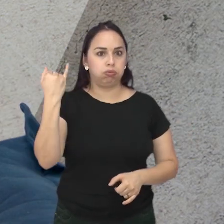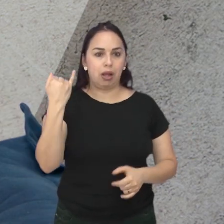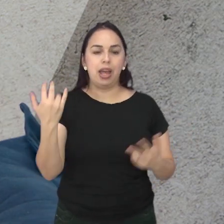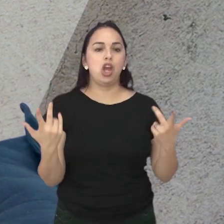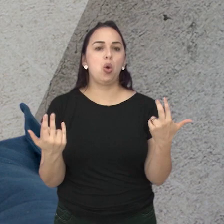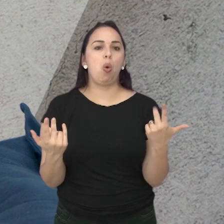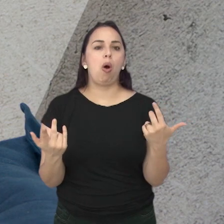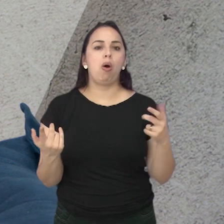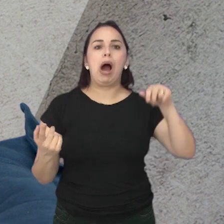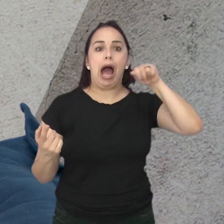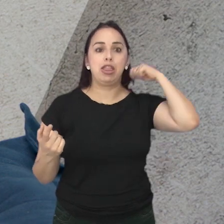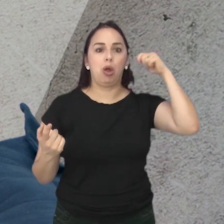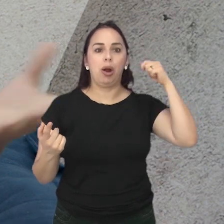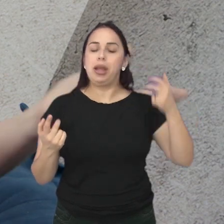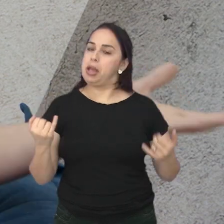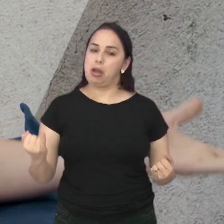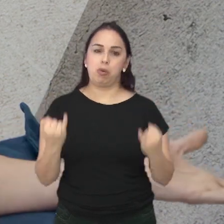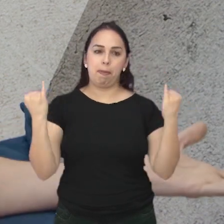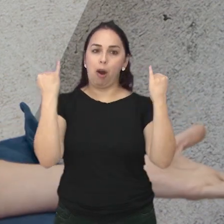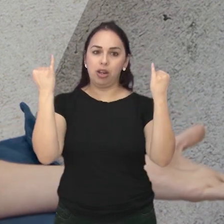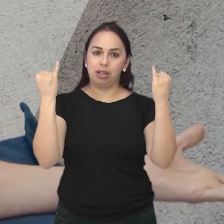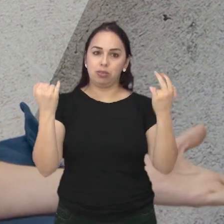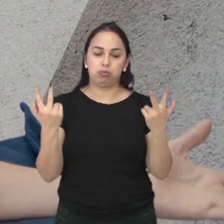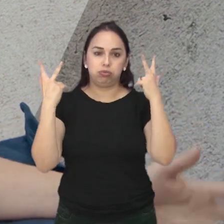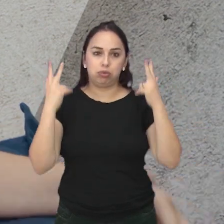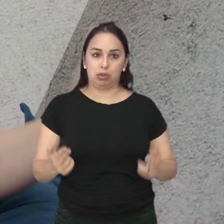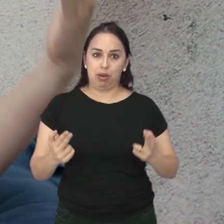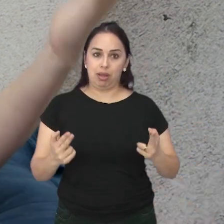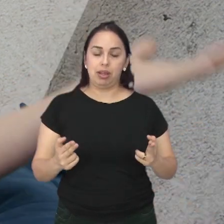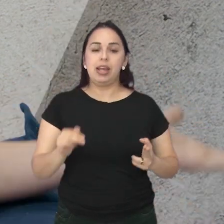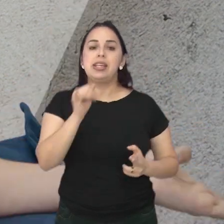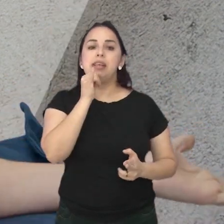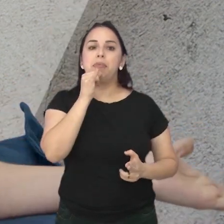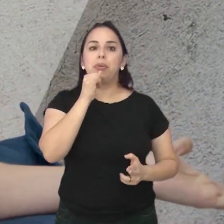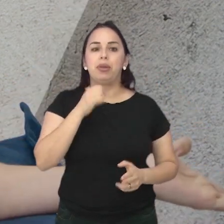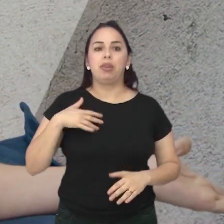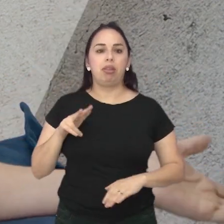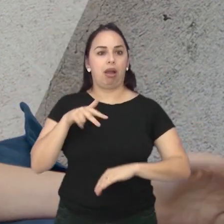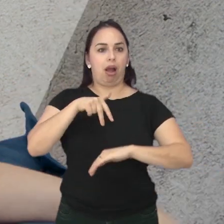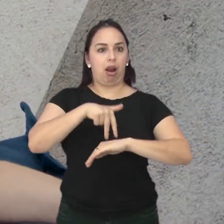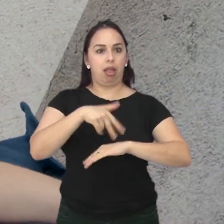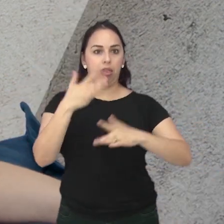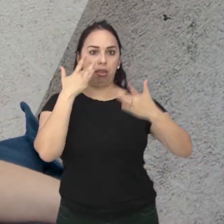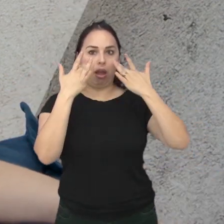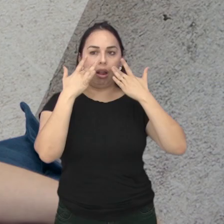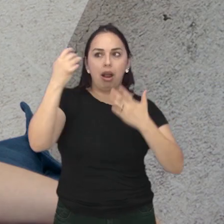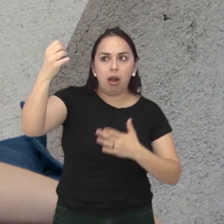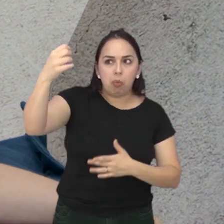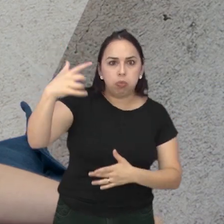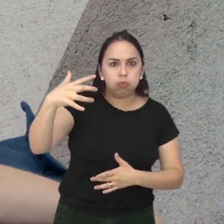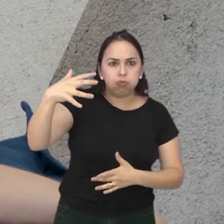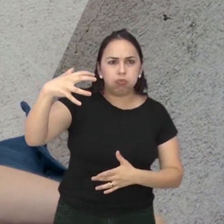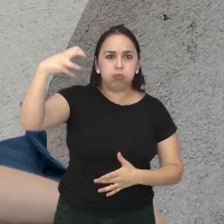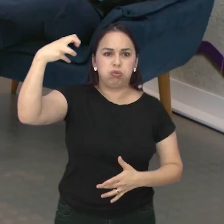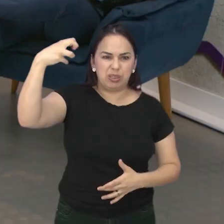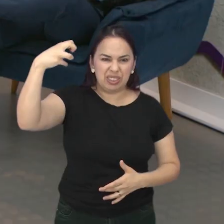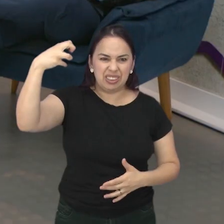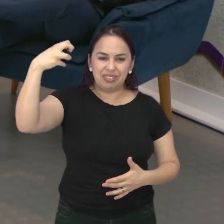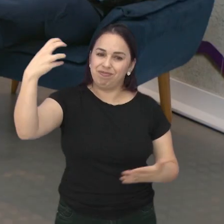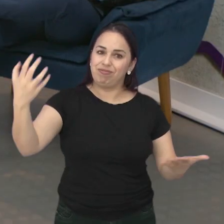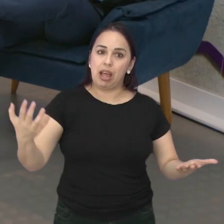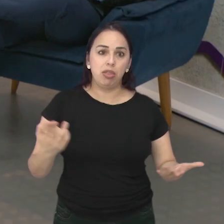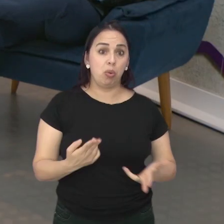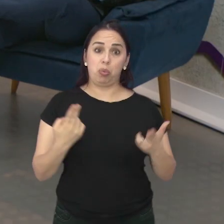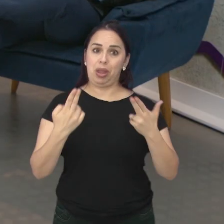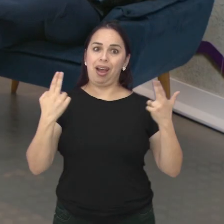importantes quanto os atores, né? Que você imagina num espetáculo onde a luz não funciona, né? Fica inviável. Não há espetáculo. Não